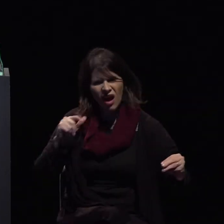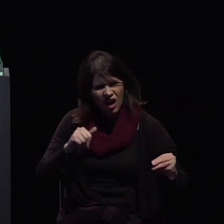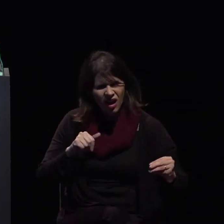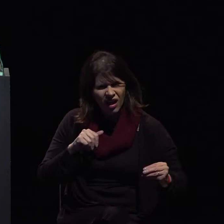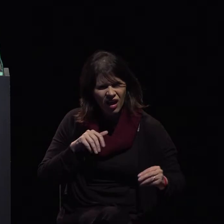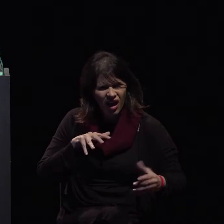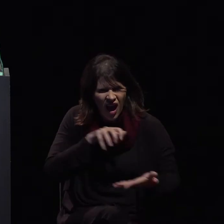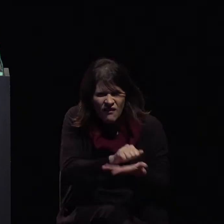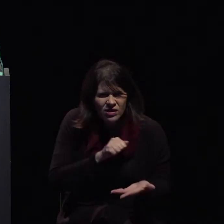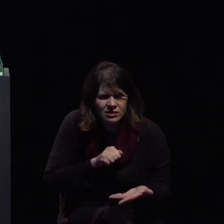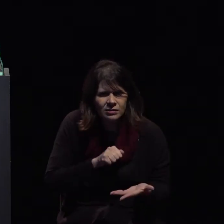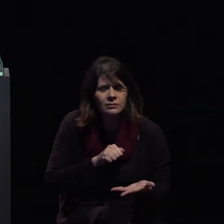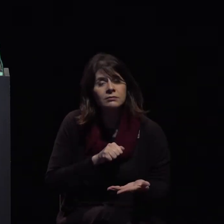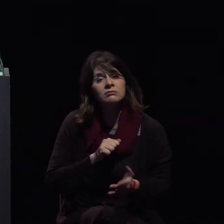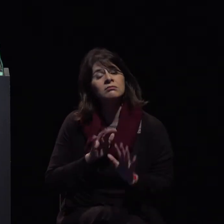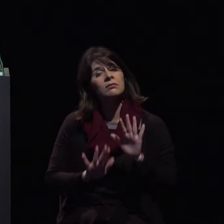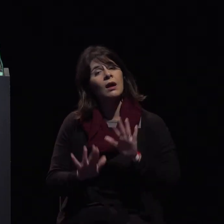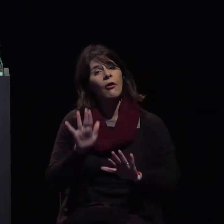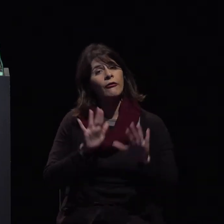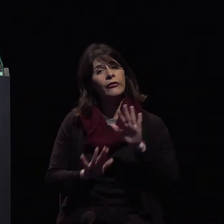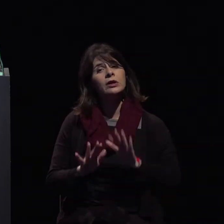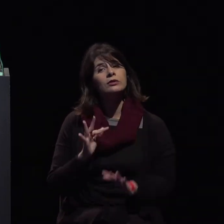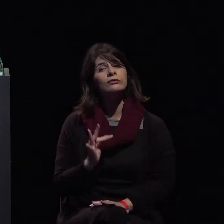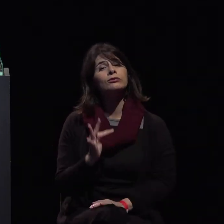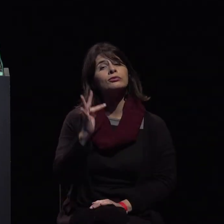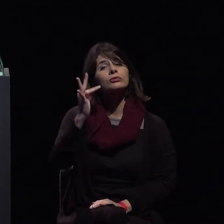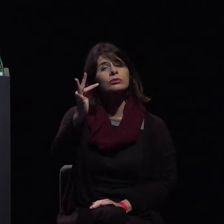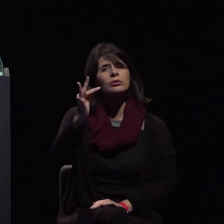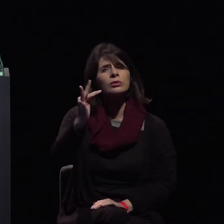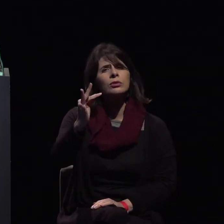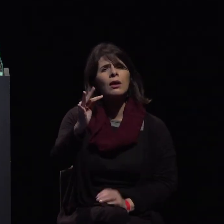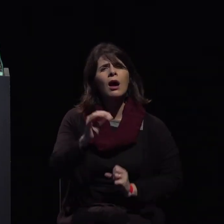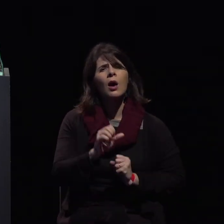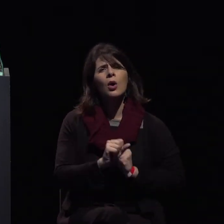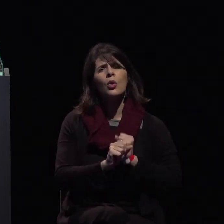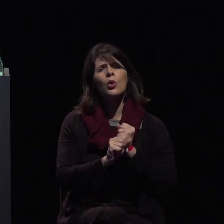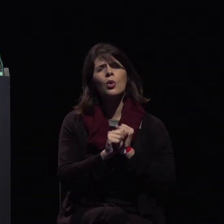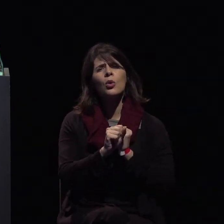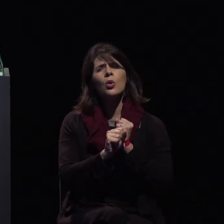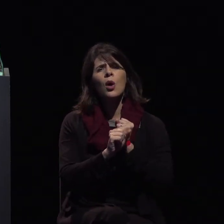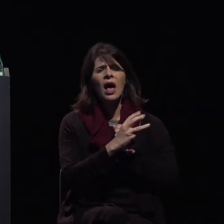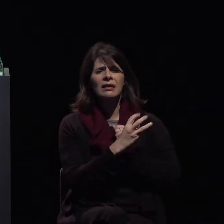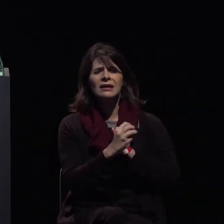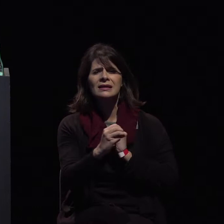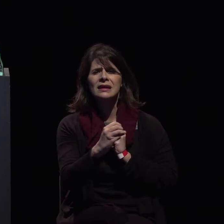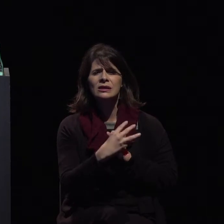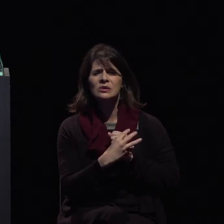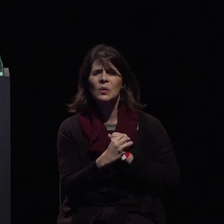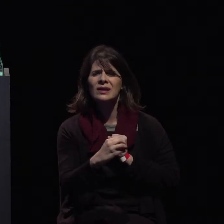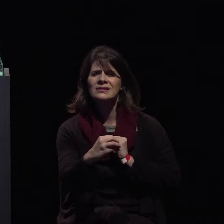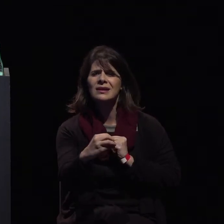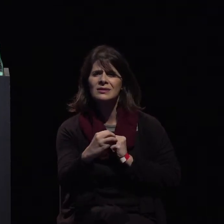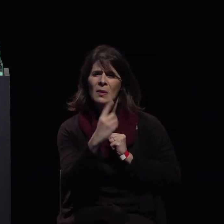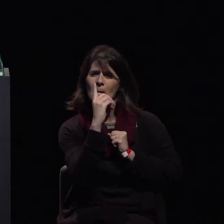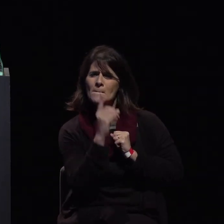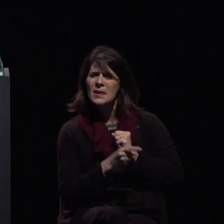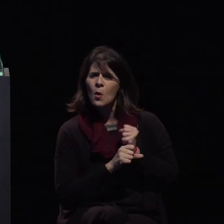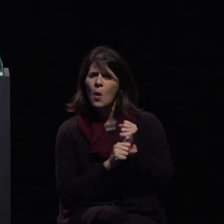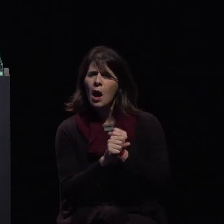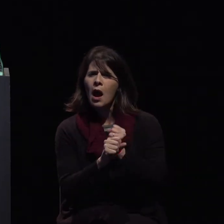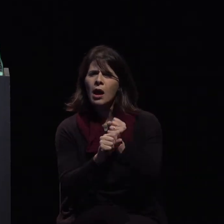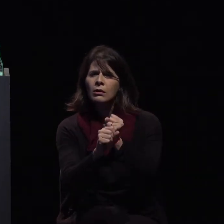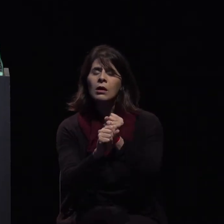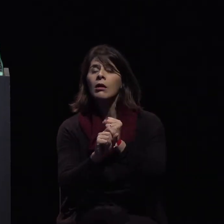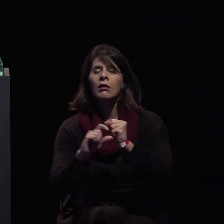sabe, depois de 300, 400, 1000 anos de Palmares, gestaremos novos